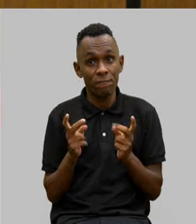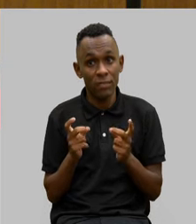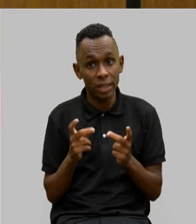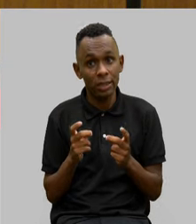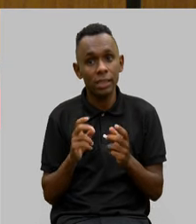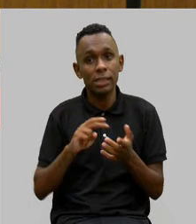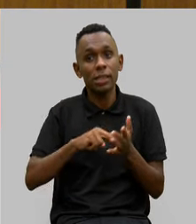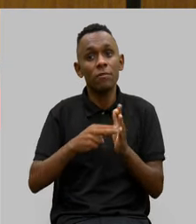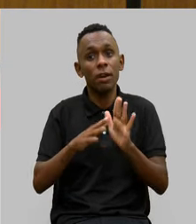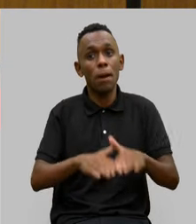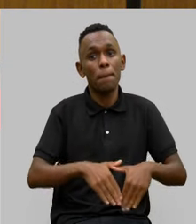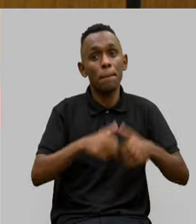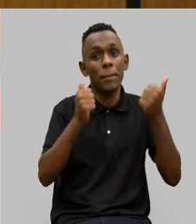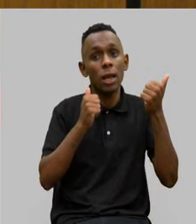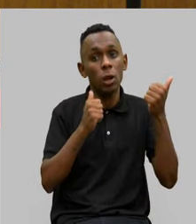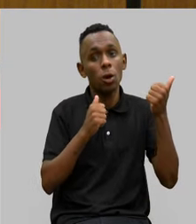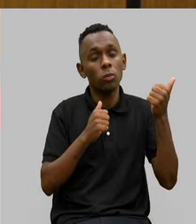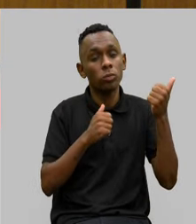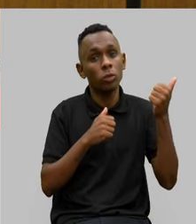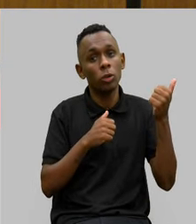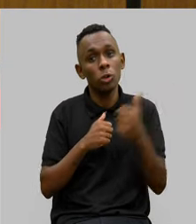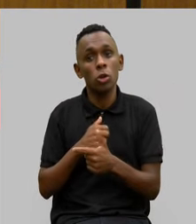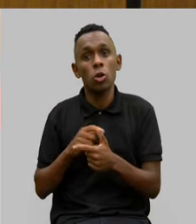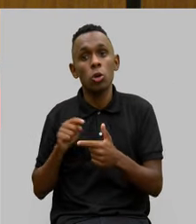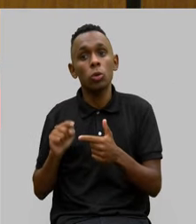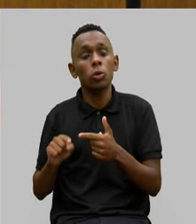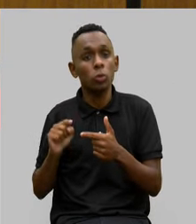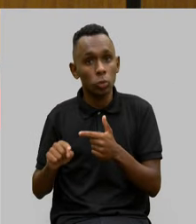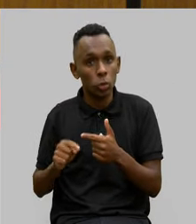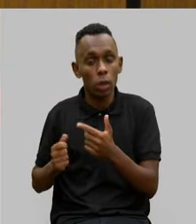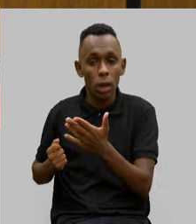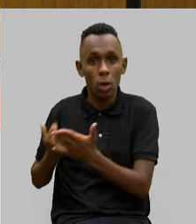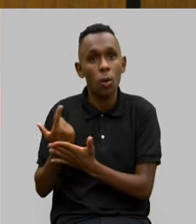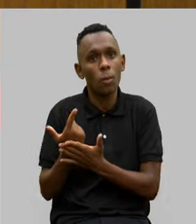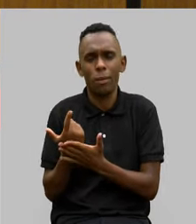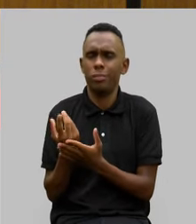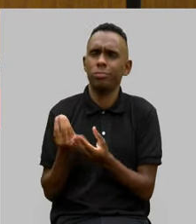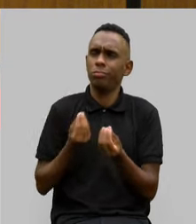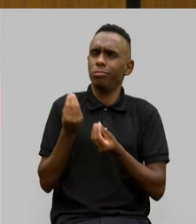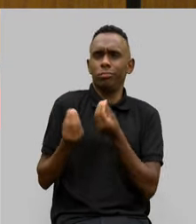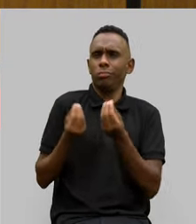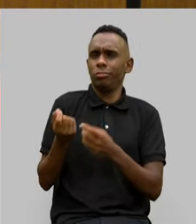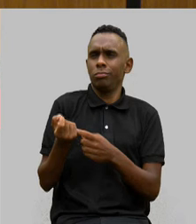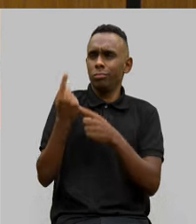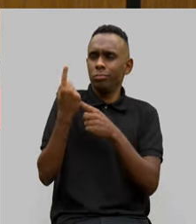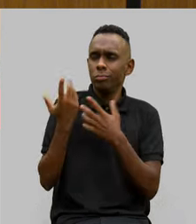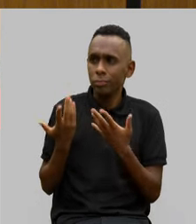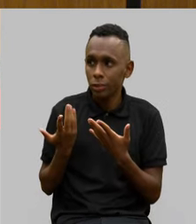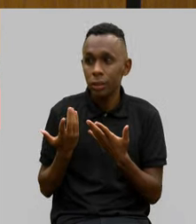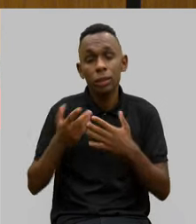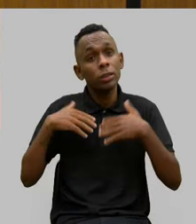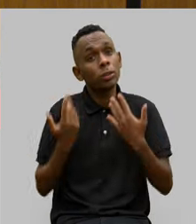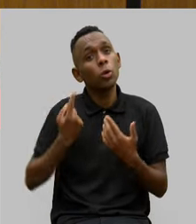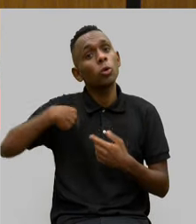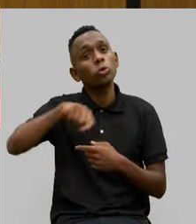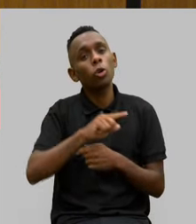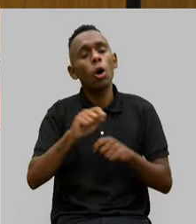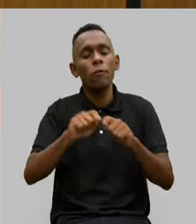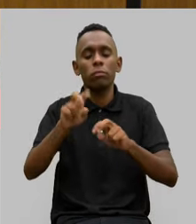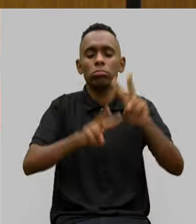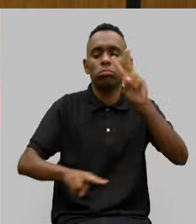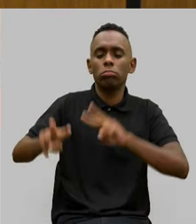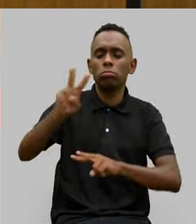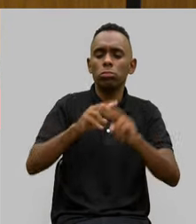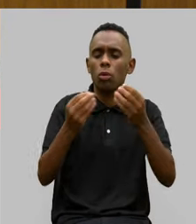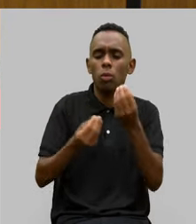melhor né do que comprar não faz nenhum sentido isso e quando a gente faz uma análise